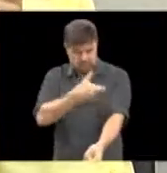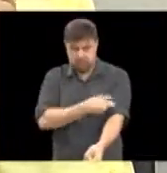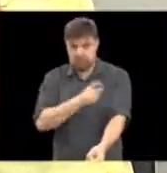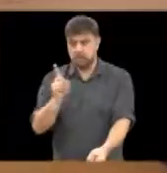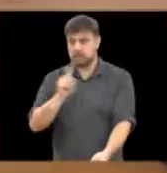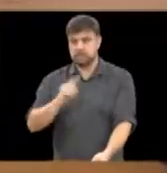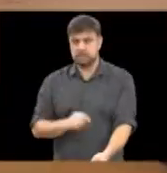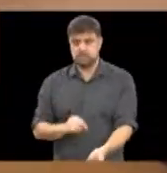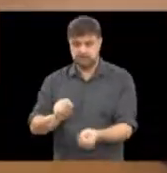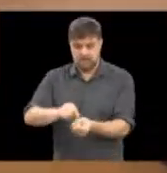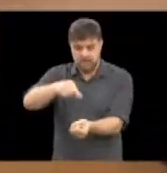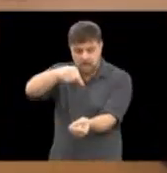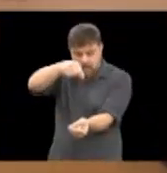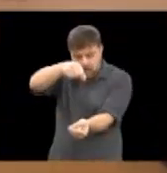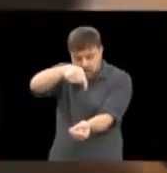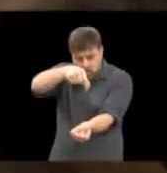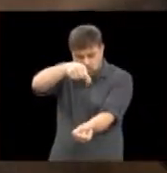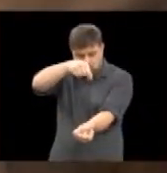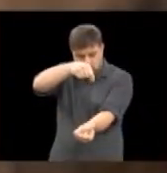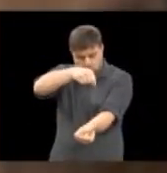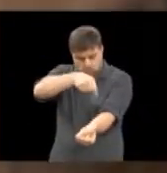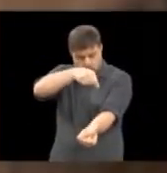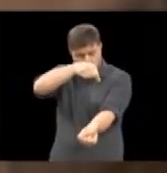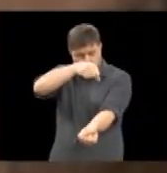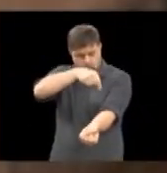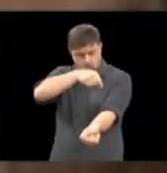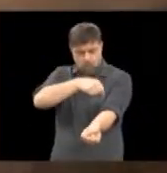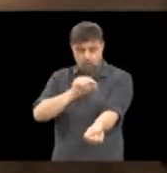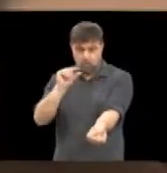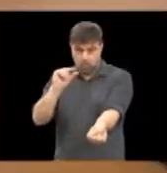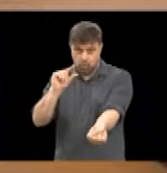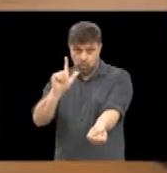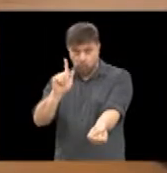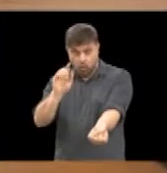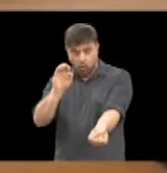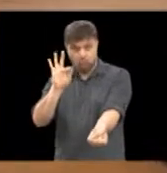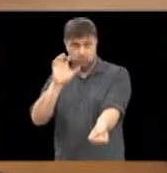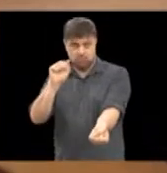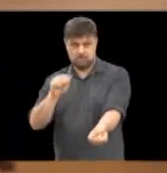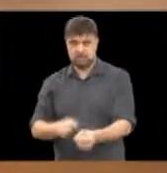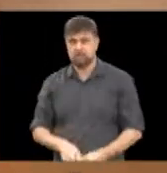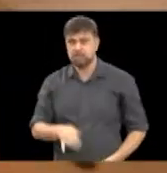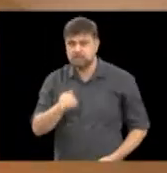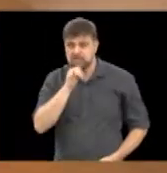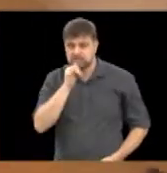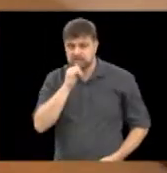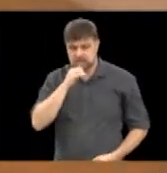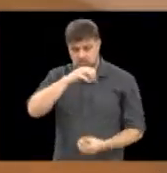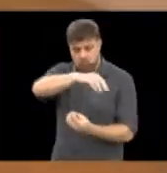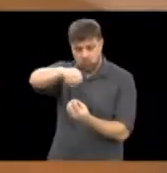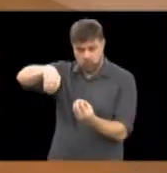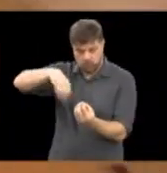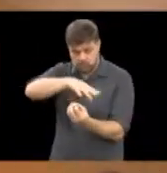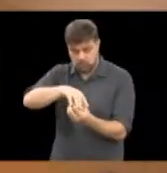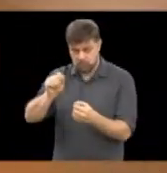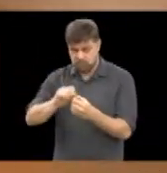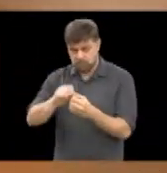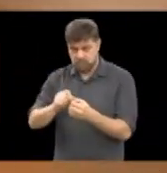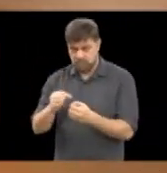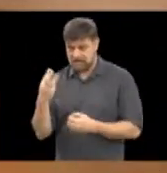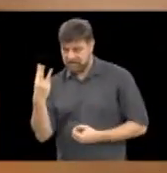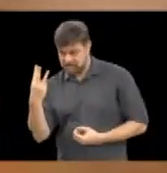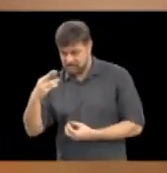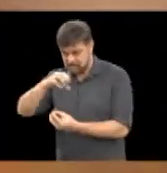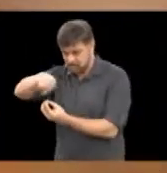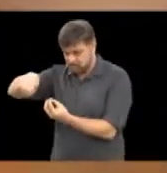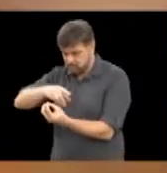na pele ou é só contato? Você coloca gotinha do extrato de cada antígeno, vamos supor, do fungo. A gente faz um